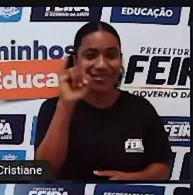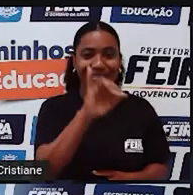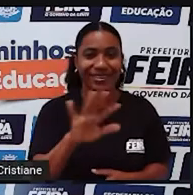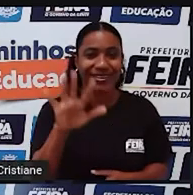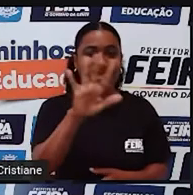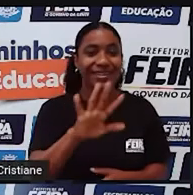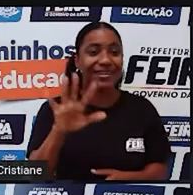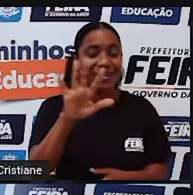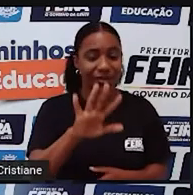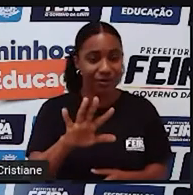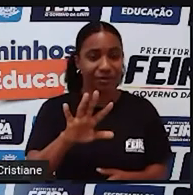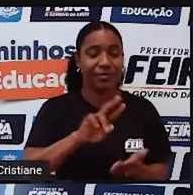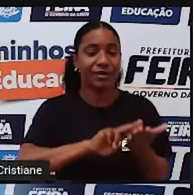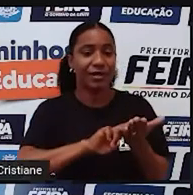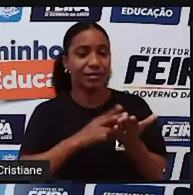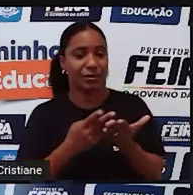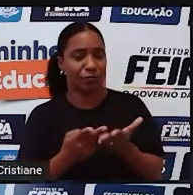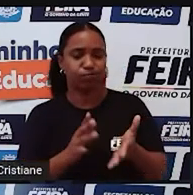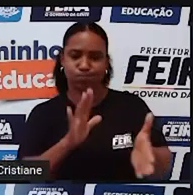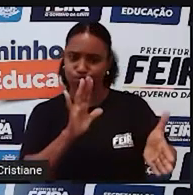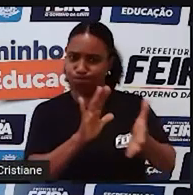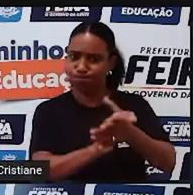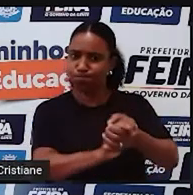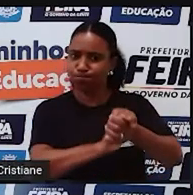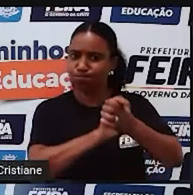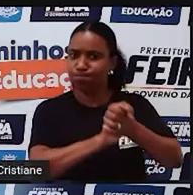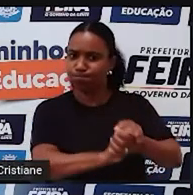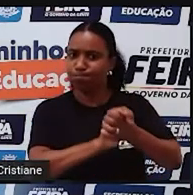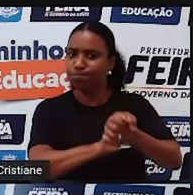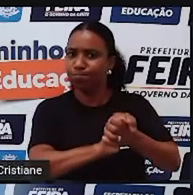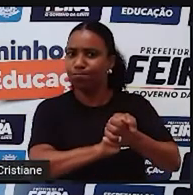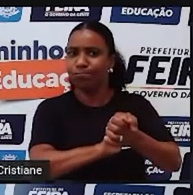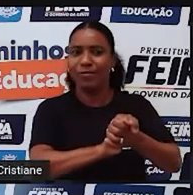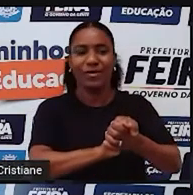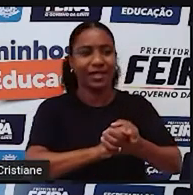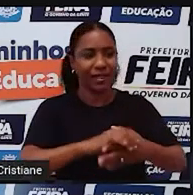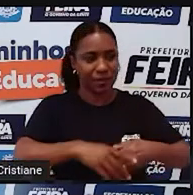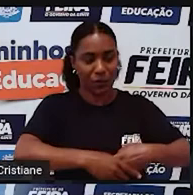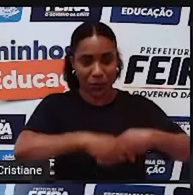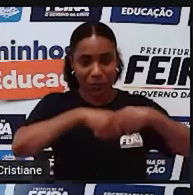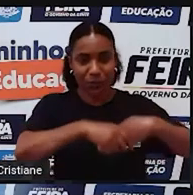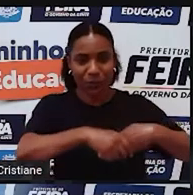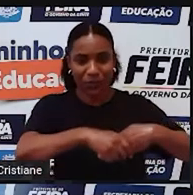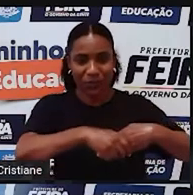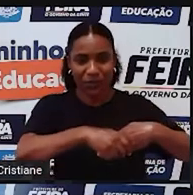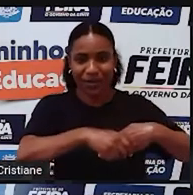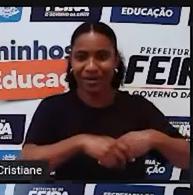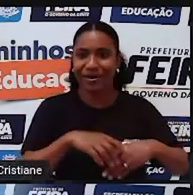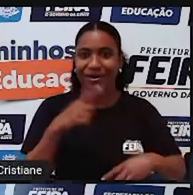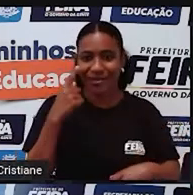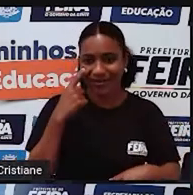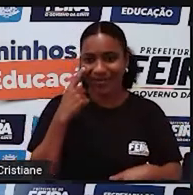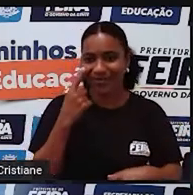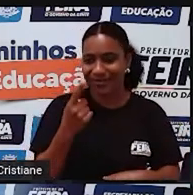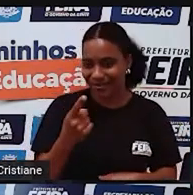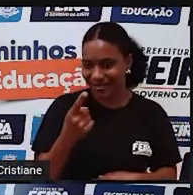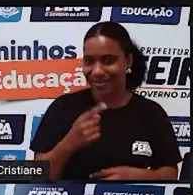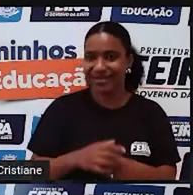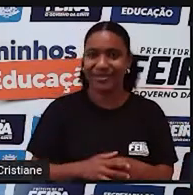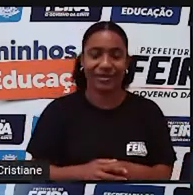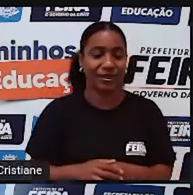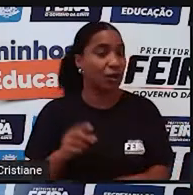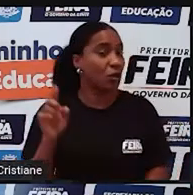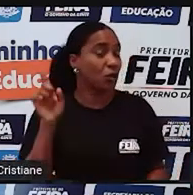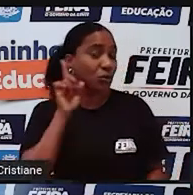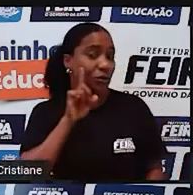que significa? O aperto de mão. Então, o aperto de mão, or handshake, é muito usado